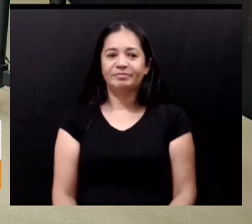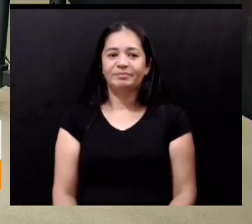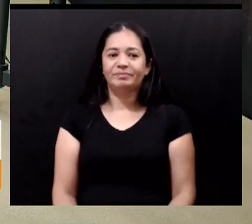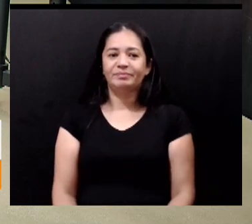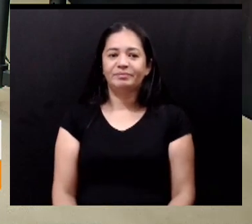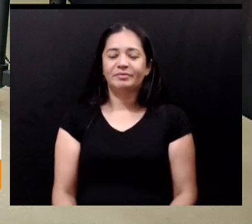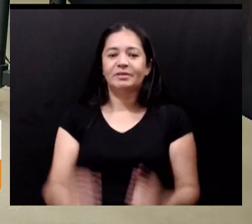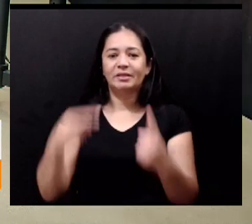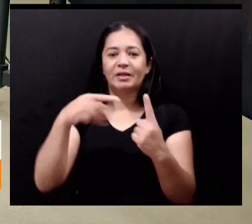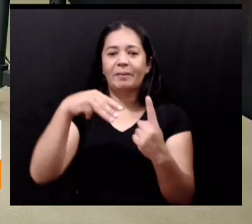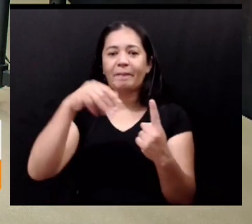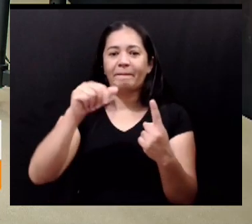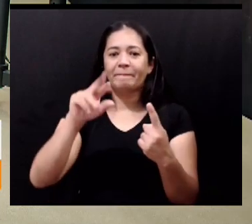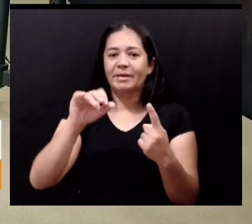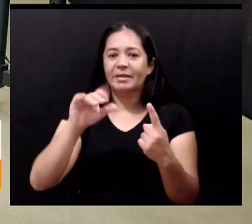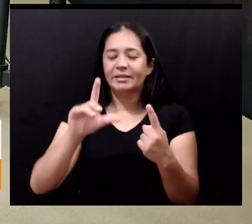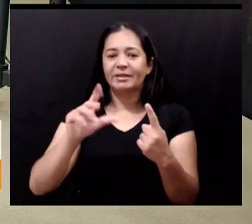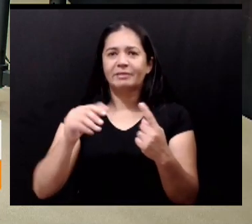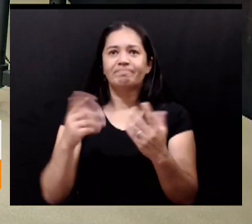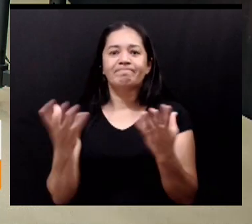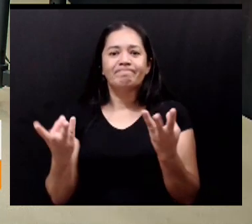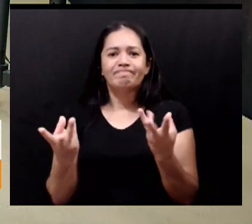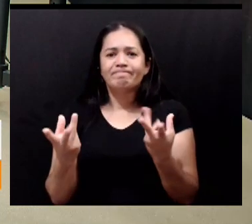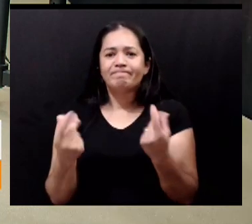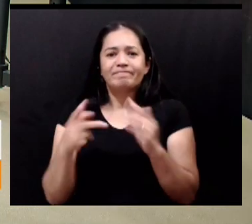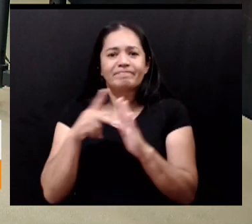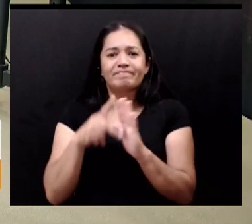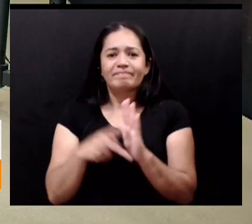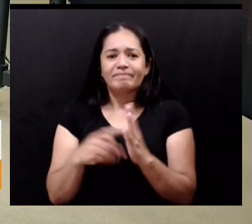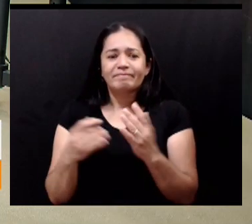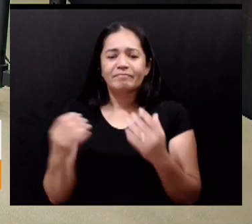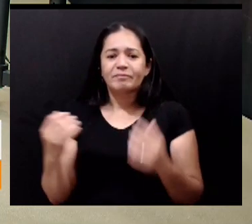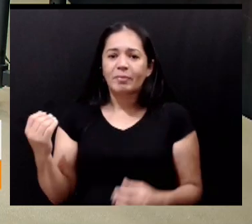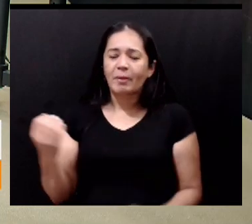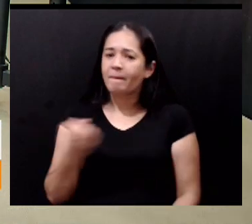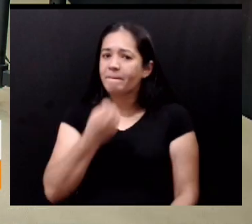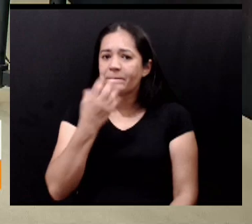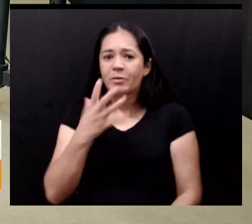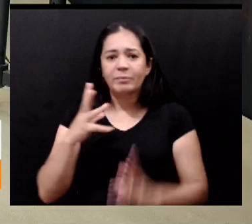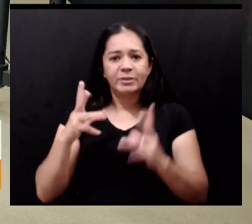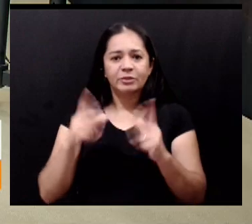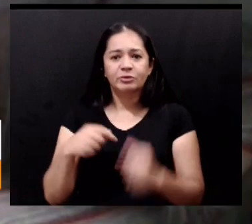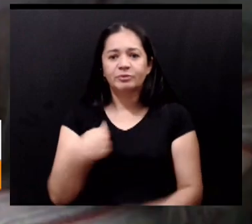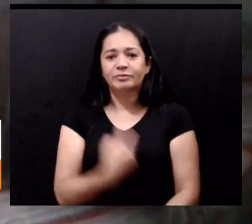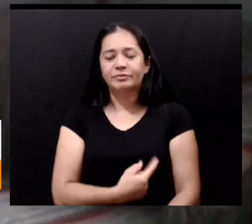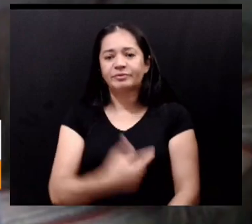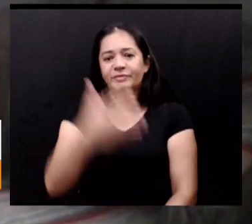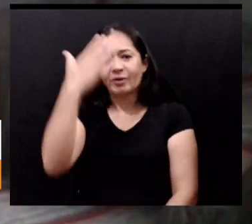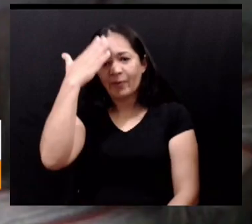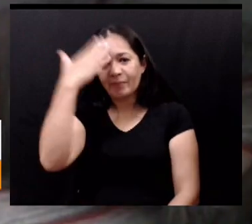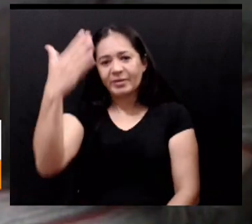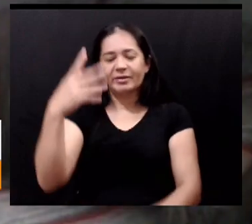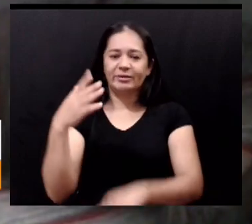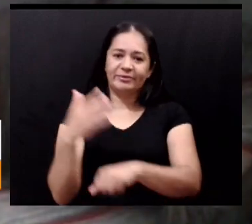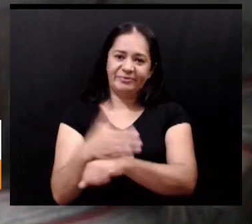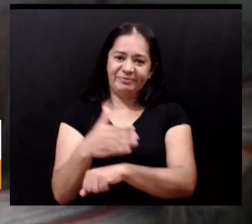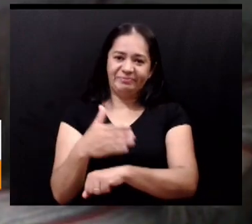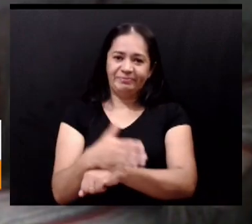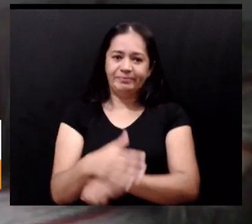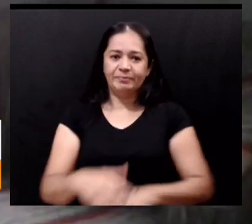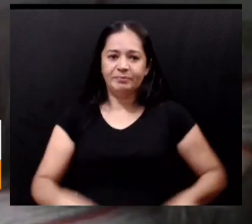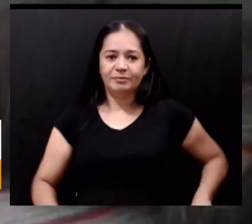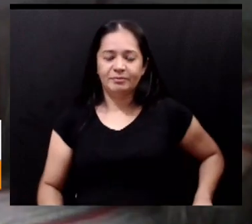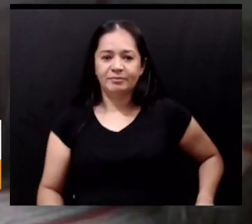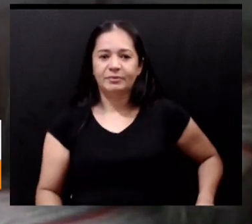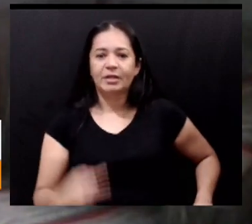que trouxe assim algo muito bom para todos nós. Muito obrigada pela sua participação. Olha, agradeço mais